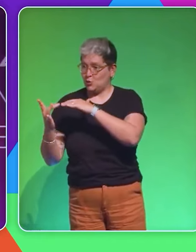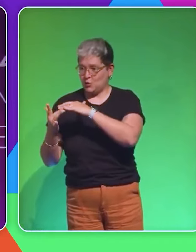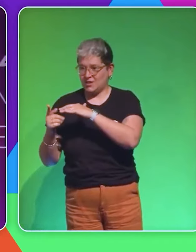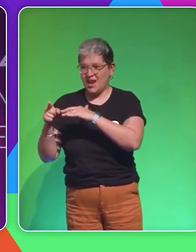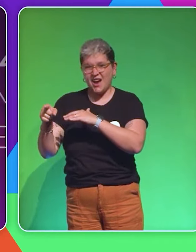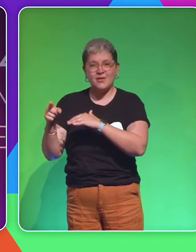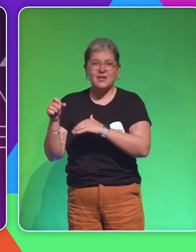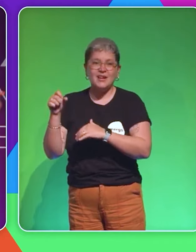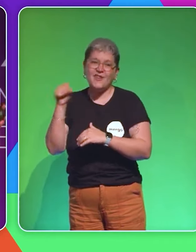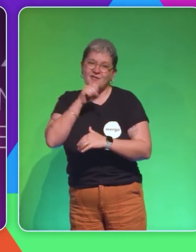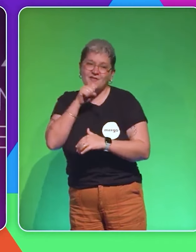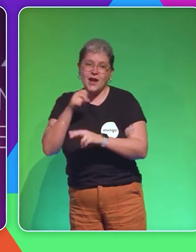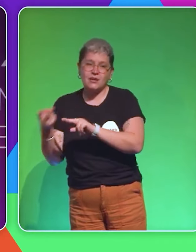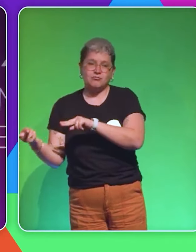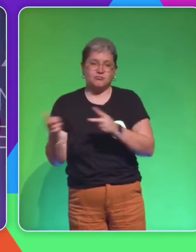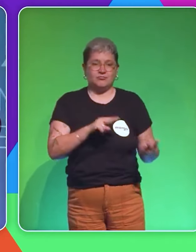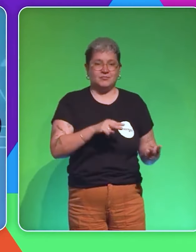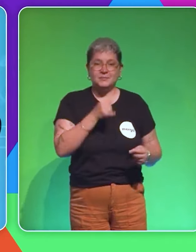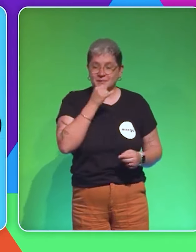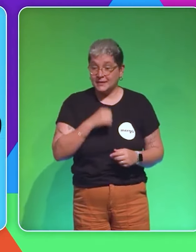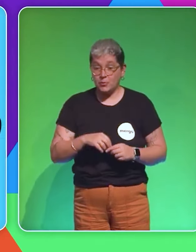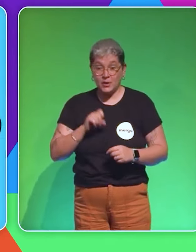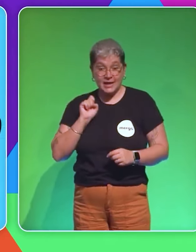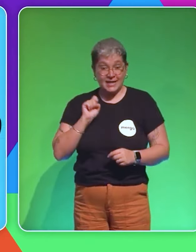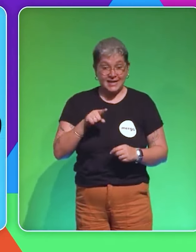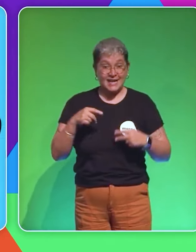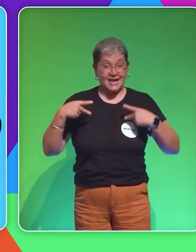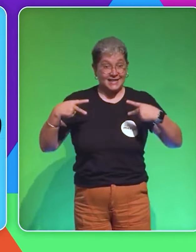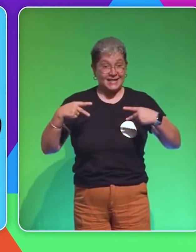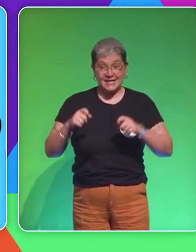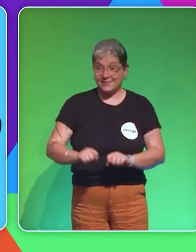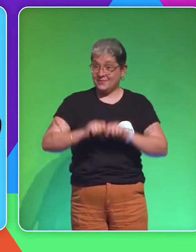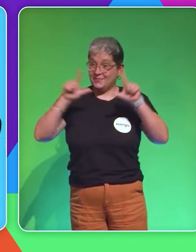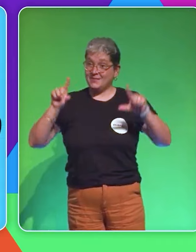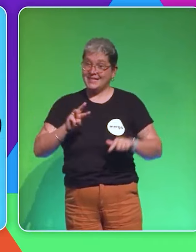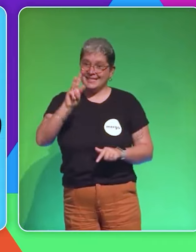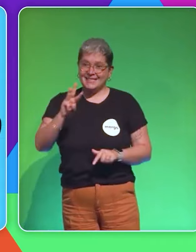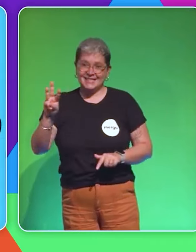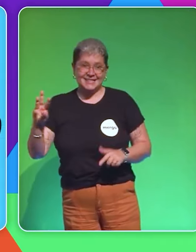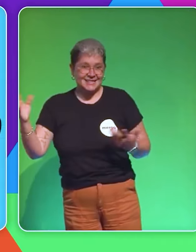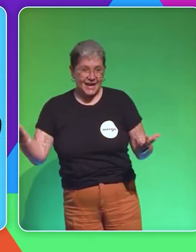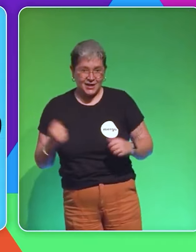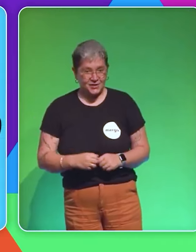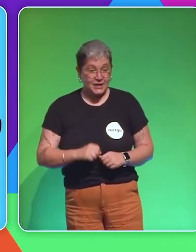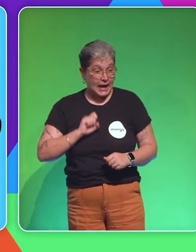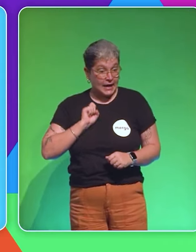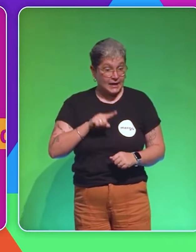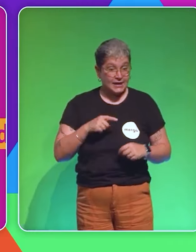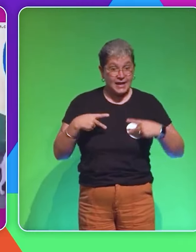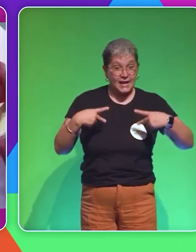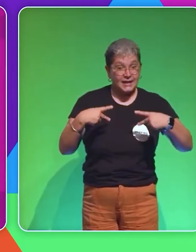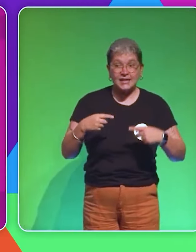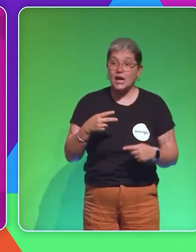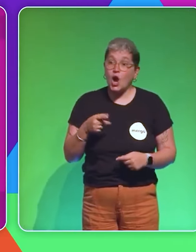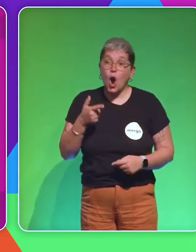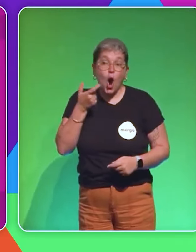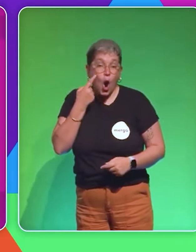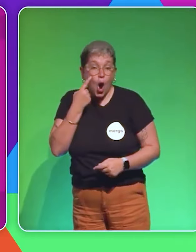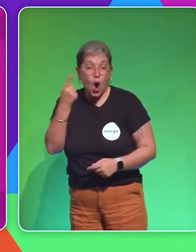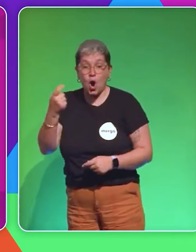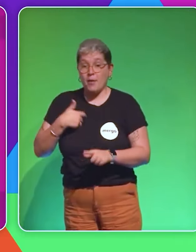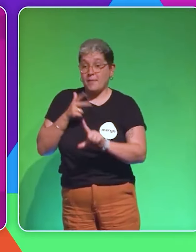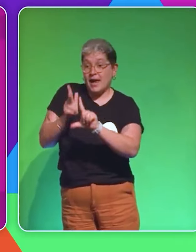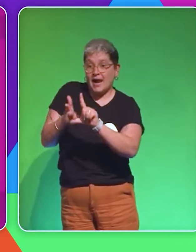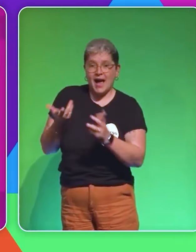outra clica no link e vai no meu site clica aqui e assiste minha Live Esse é o maior poder mesmo de fazer as pessoas pess mudarem